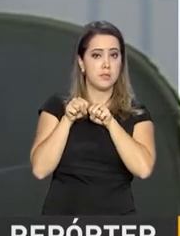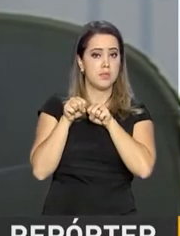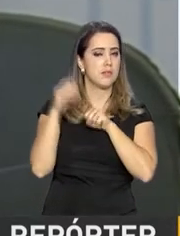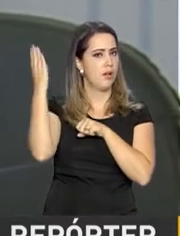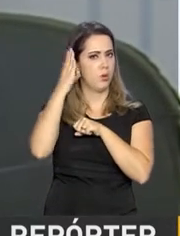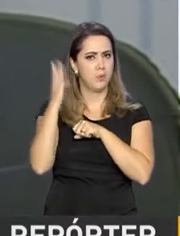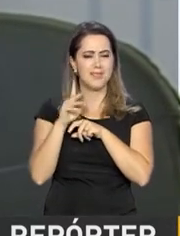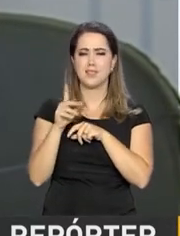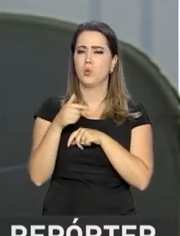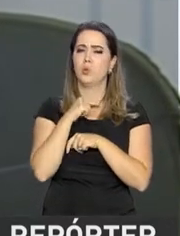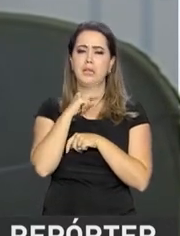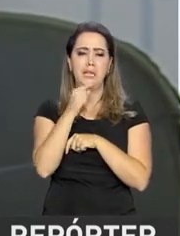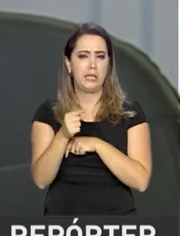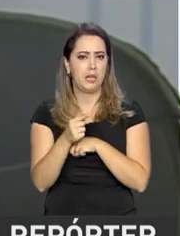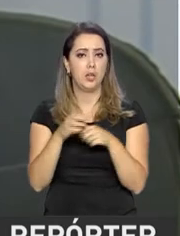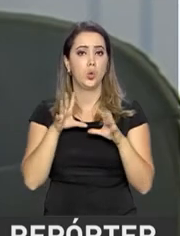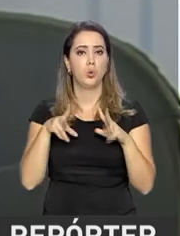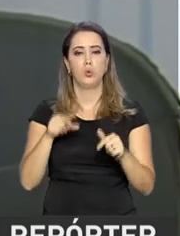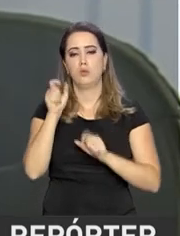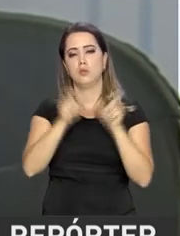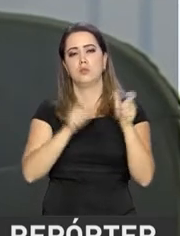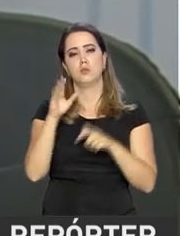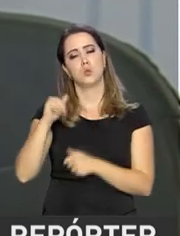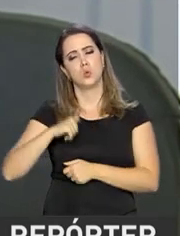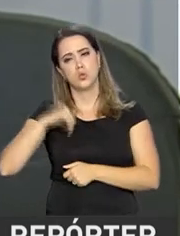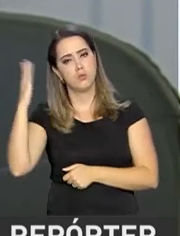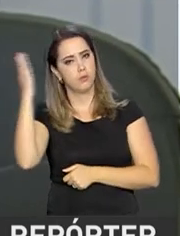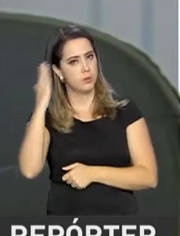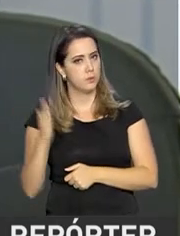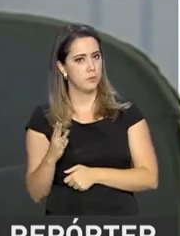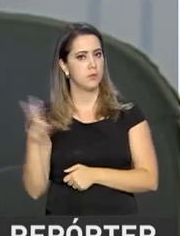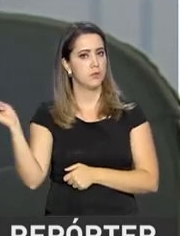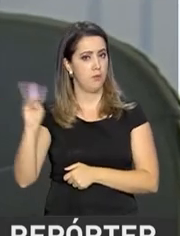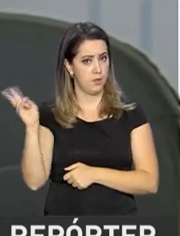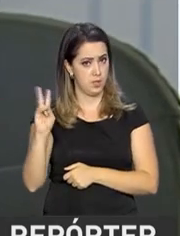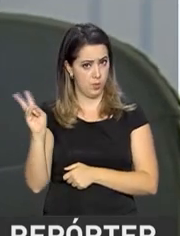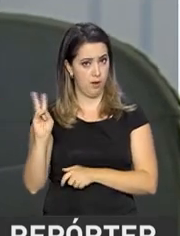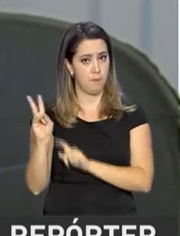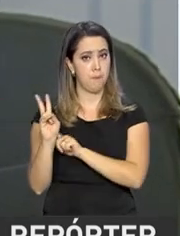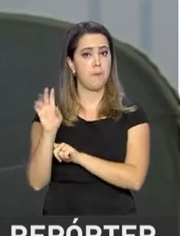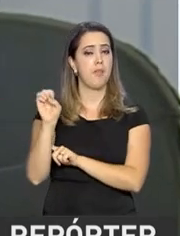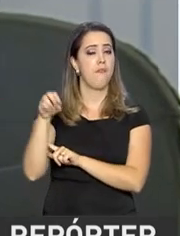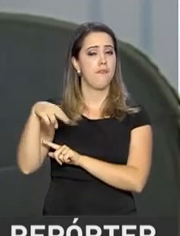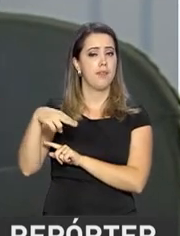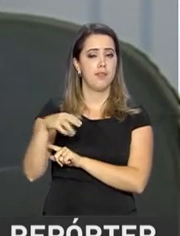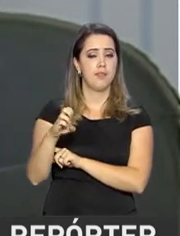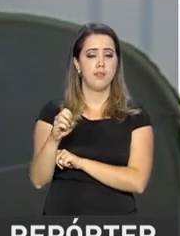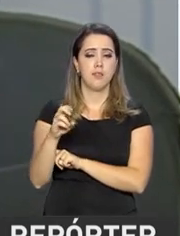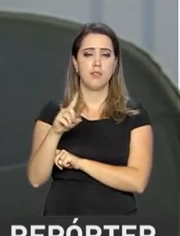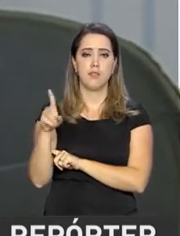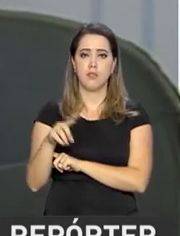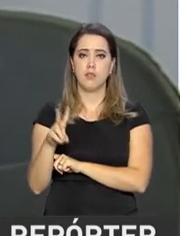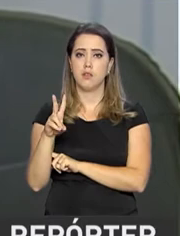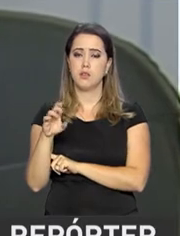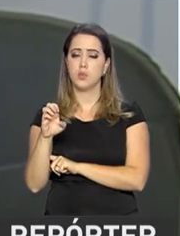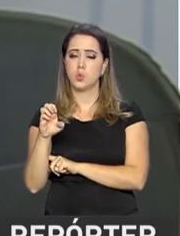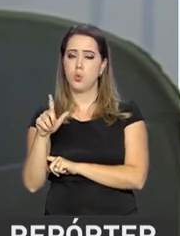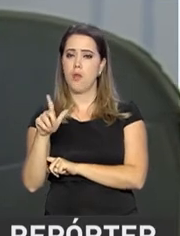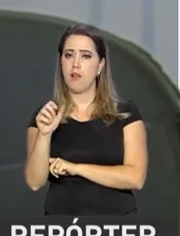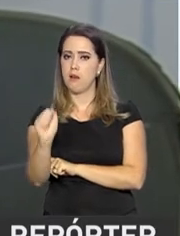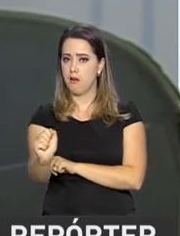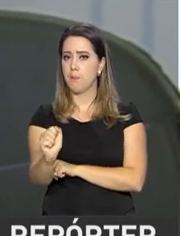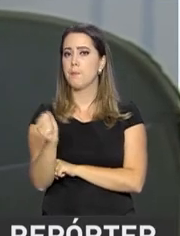são importados. Nós temos também o Ministério da Saúde acompanhando a situação da migração dos